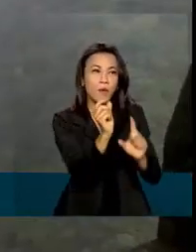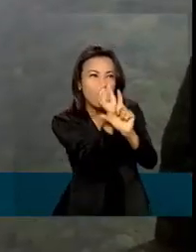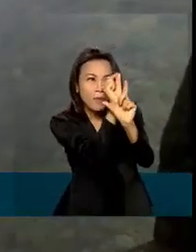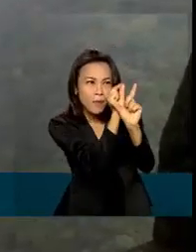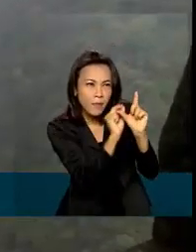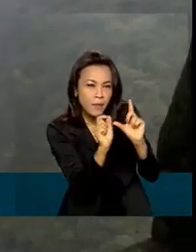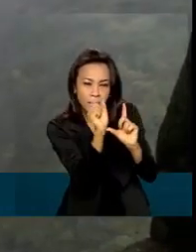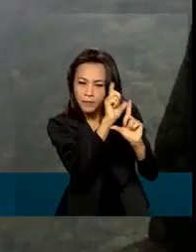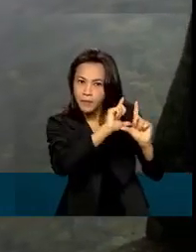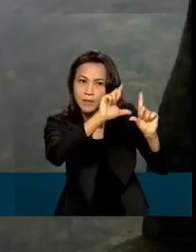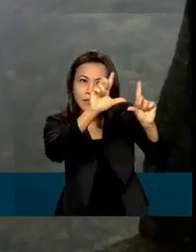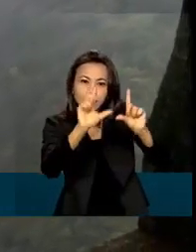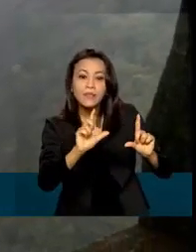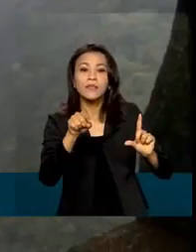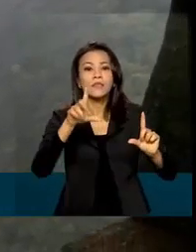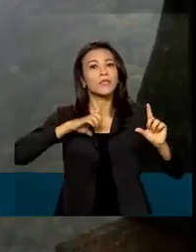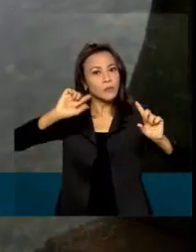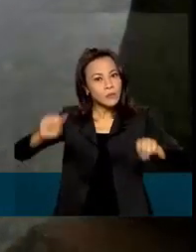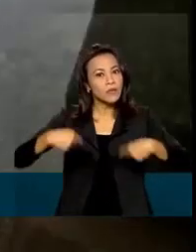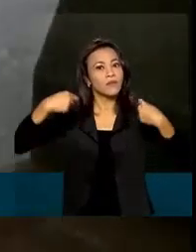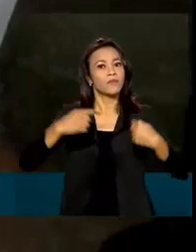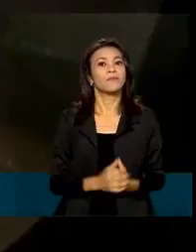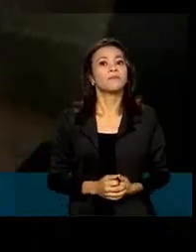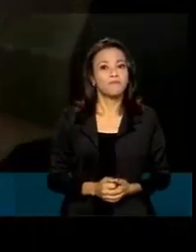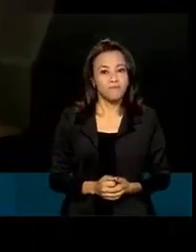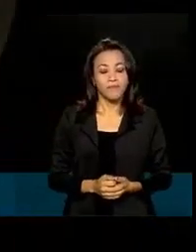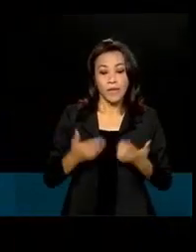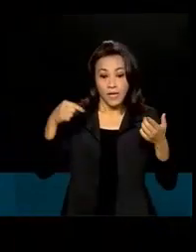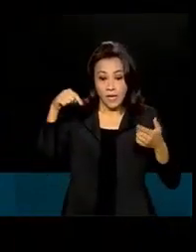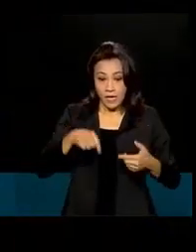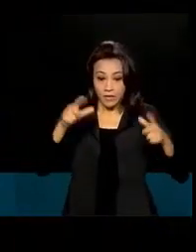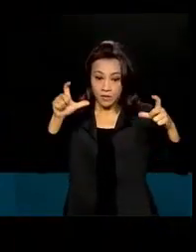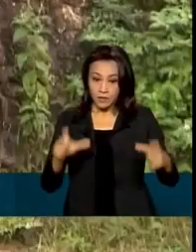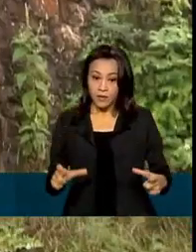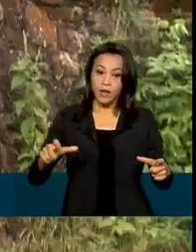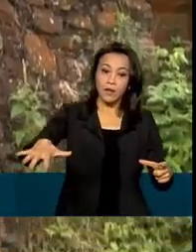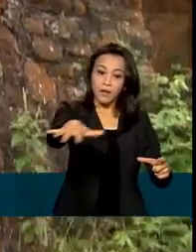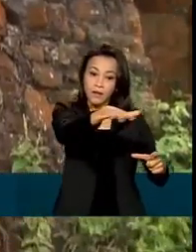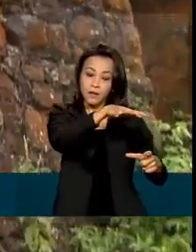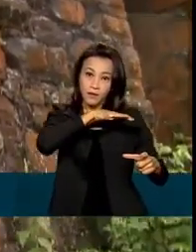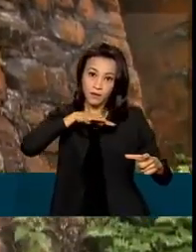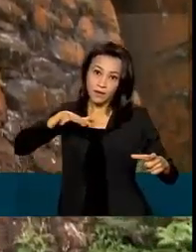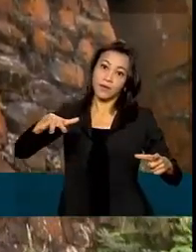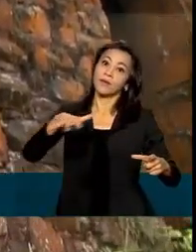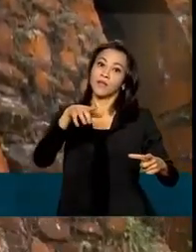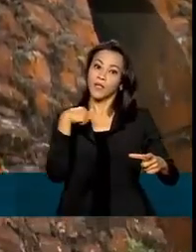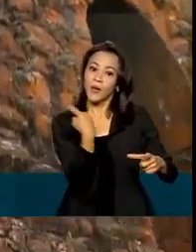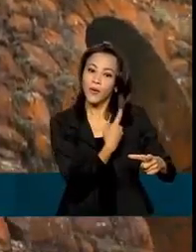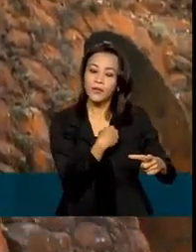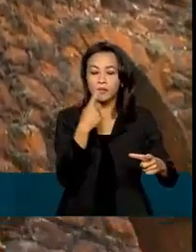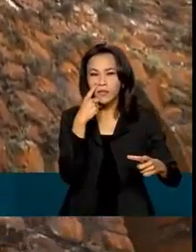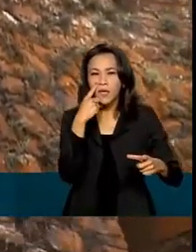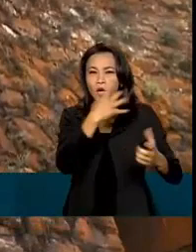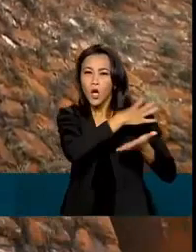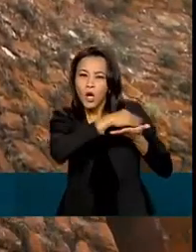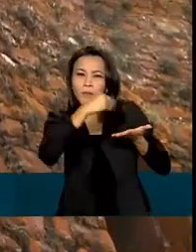construções impõe também um desafio essa umidade ela ela foi absorvida é hoje a gente recriando as